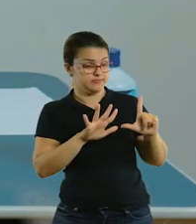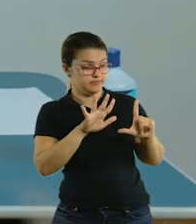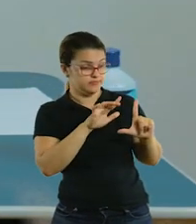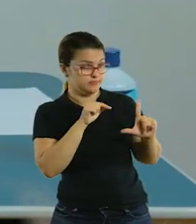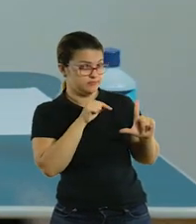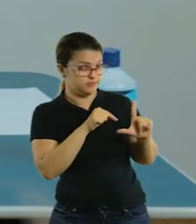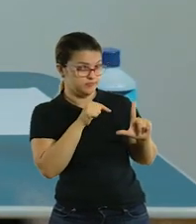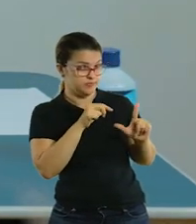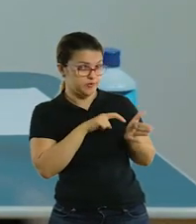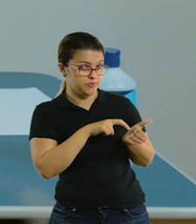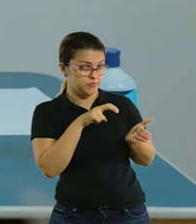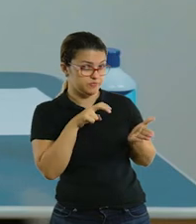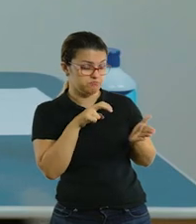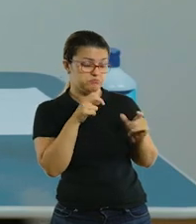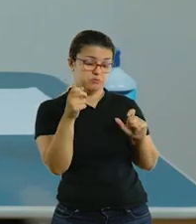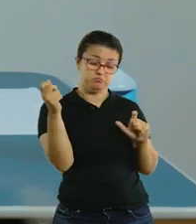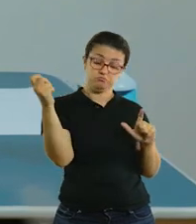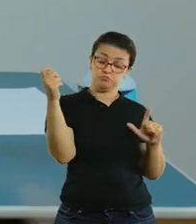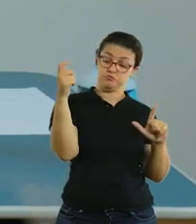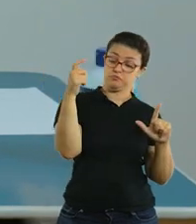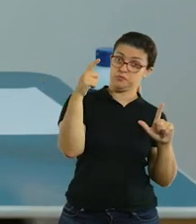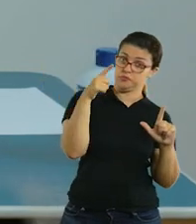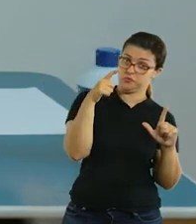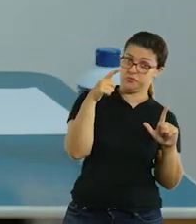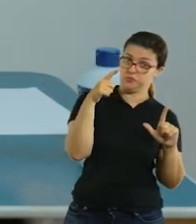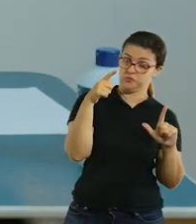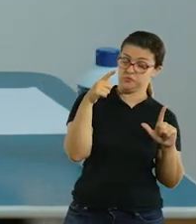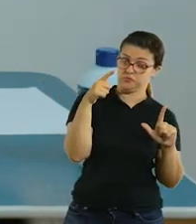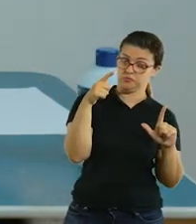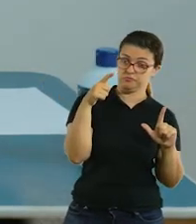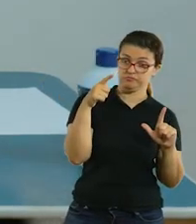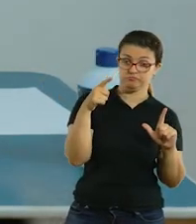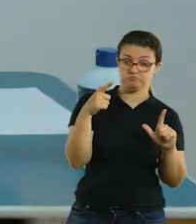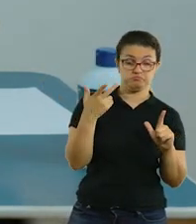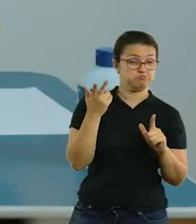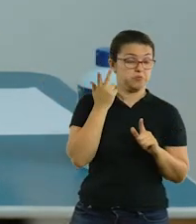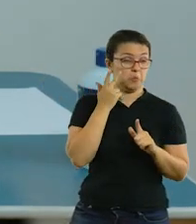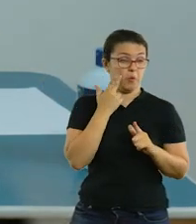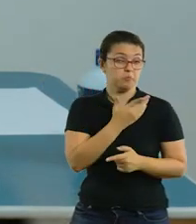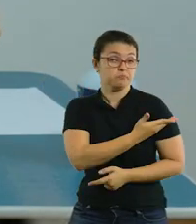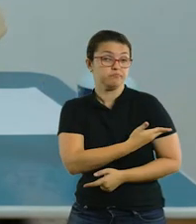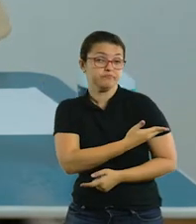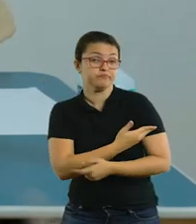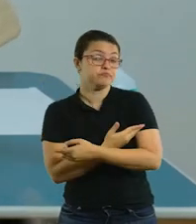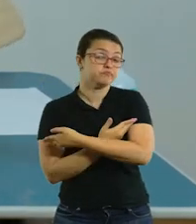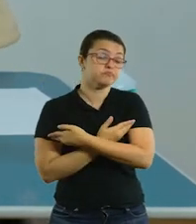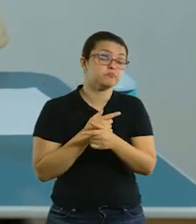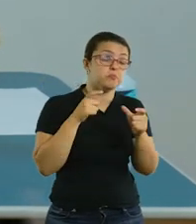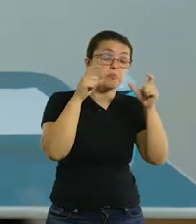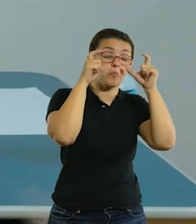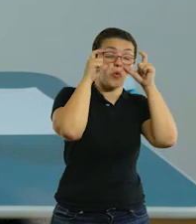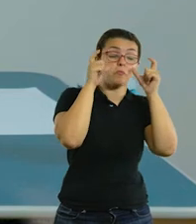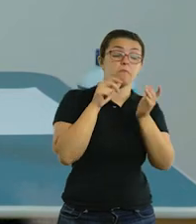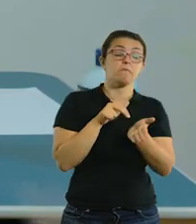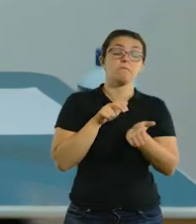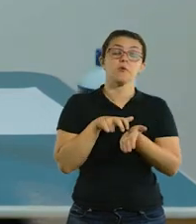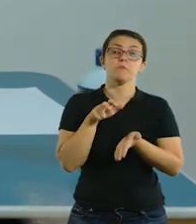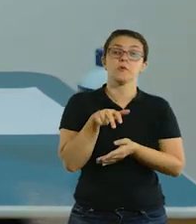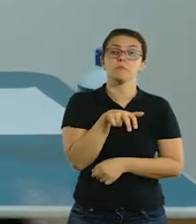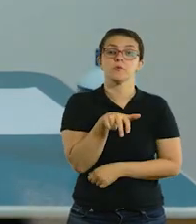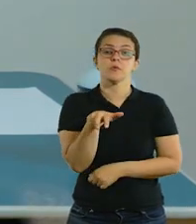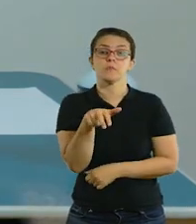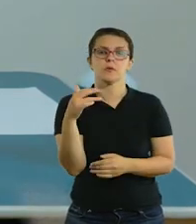sair de manhã e estava sol, o tempo estava ensolarado. Então, ele colocou uma blusa de calor e colocou um óculos escuro. E na hora que ele